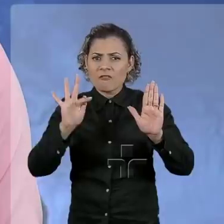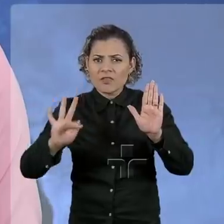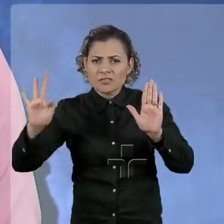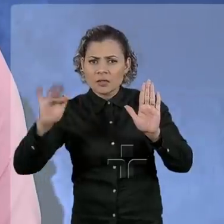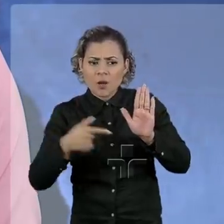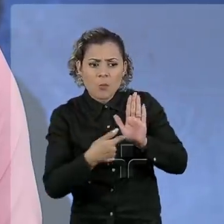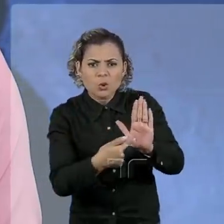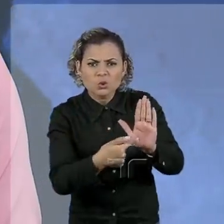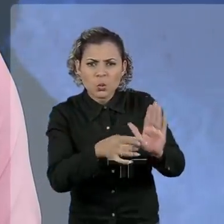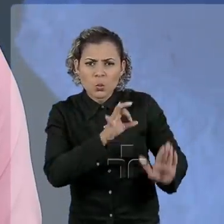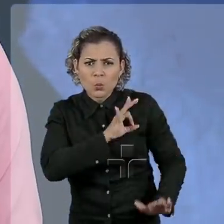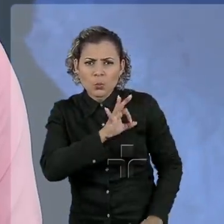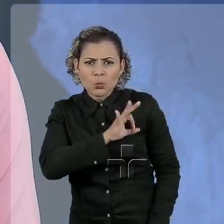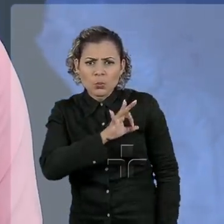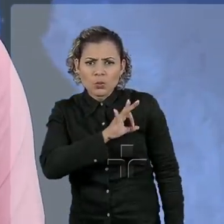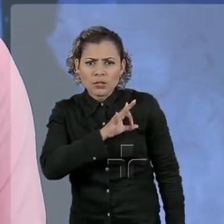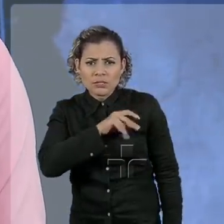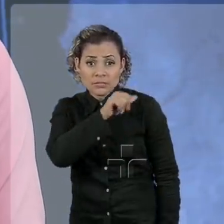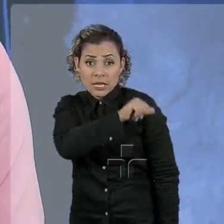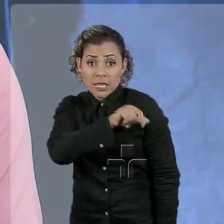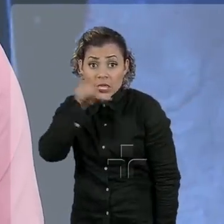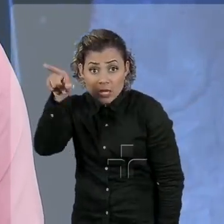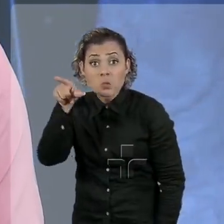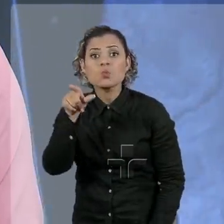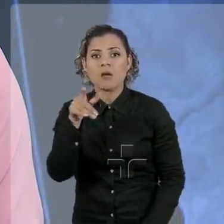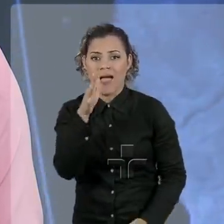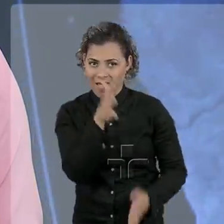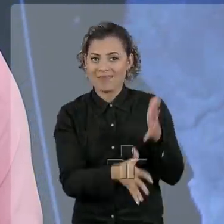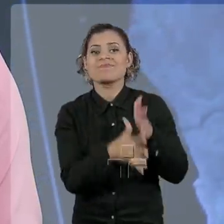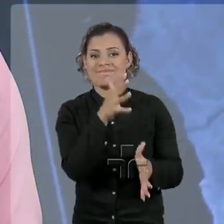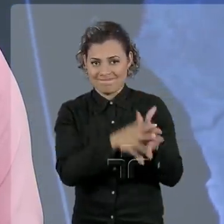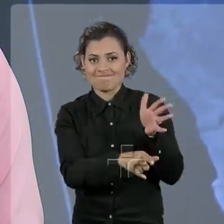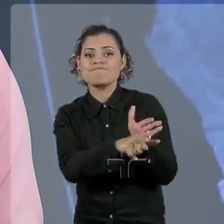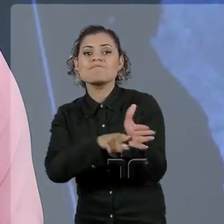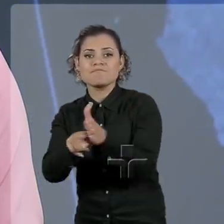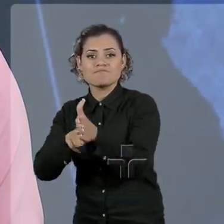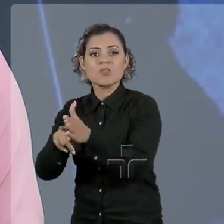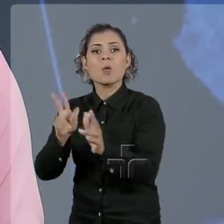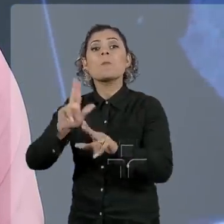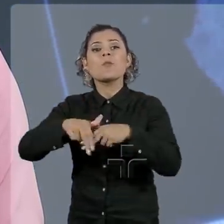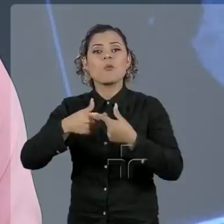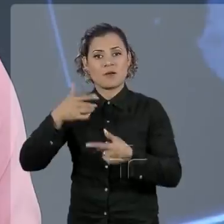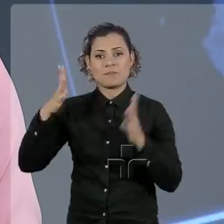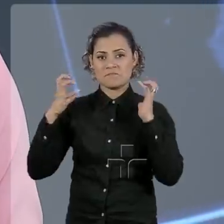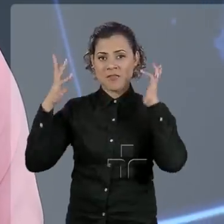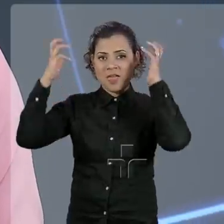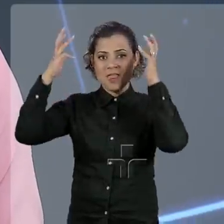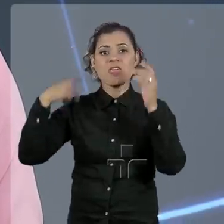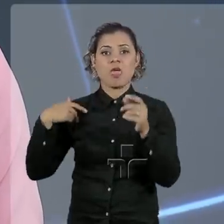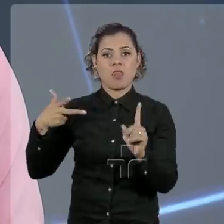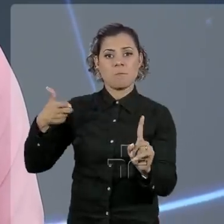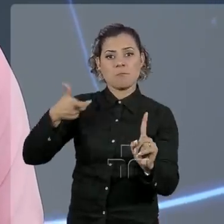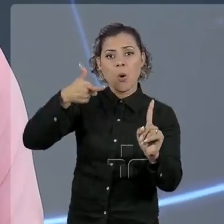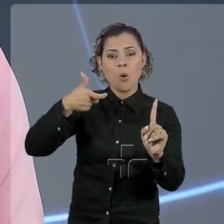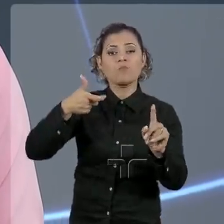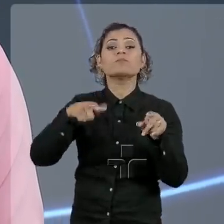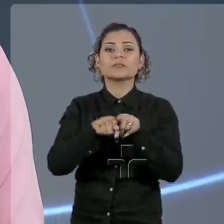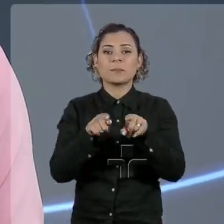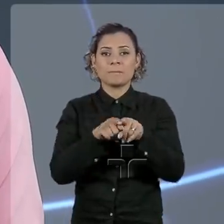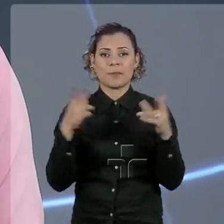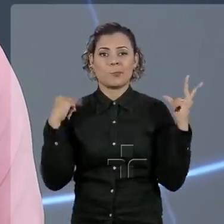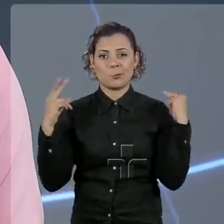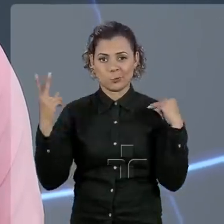um policial militar do Rio tentou atrapalhar as investigações do assassinato da vereadora Marielle Franco e do motorista